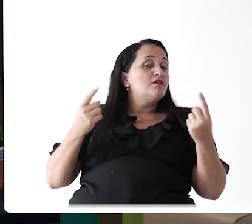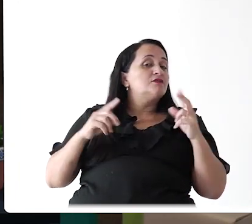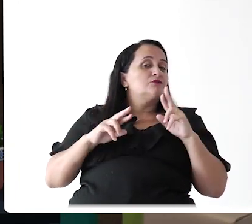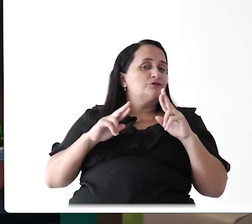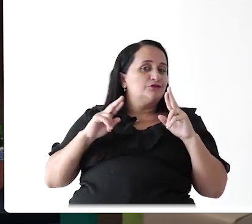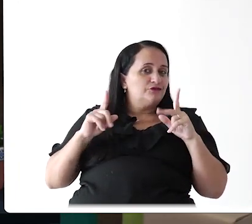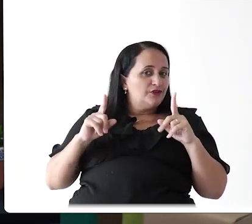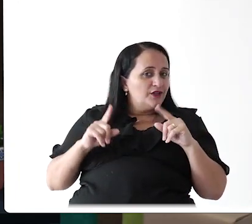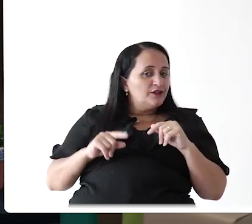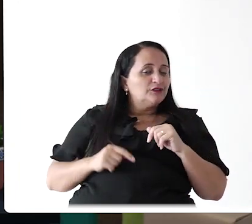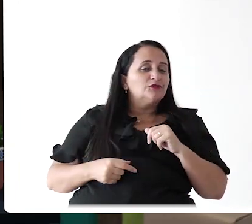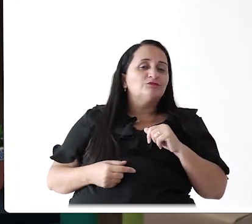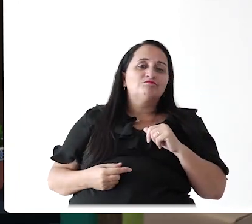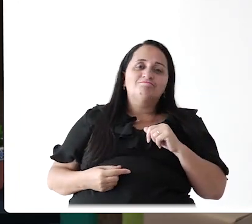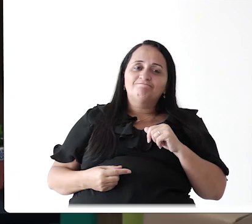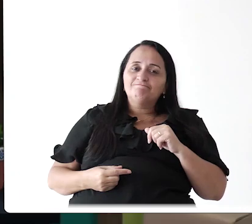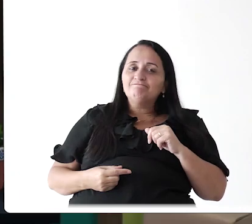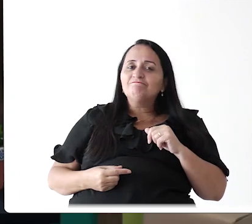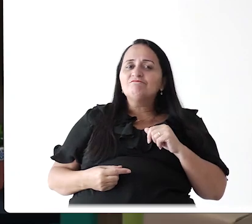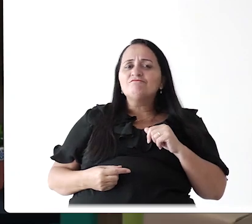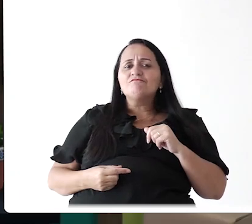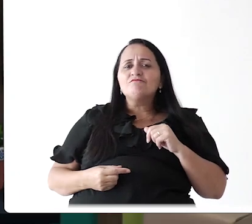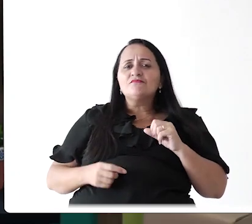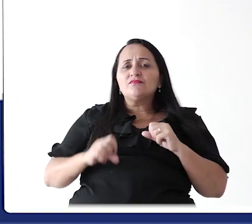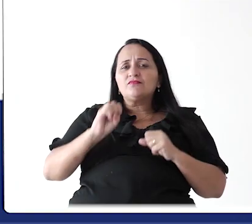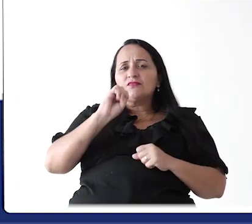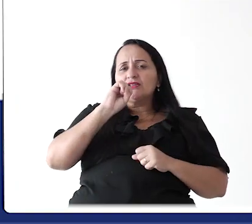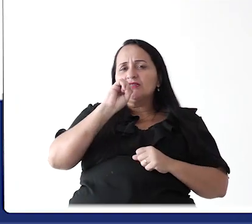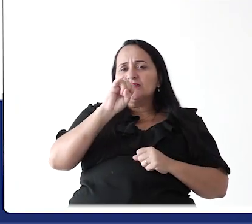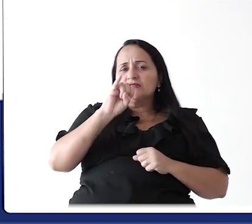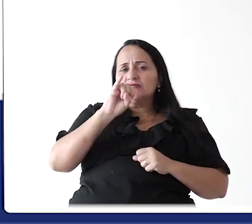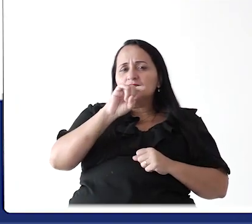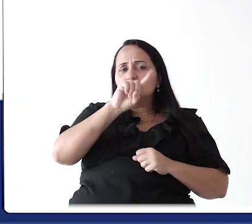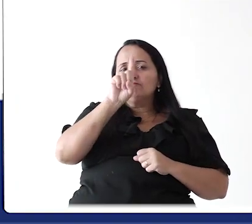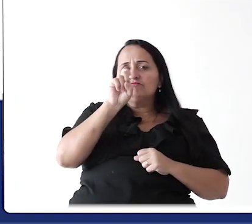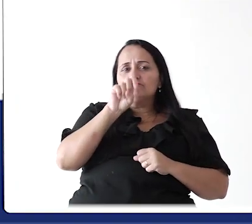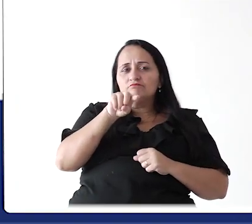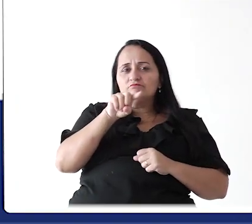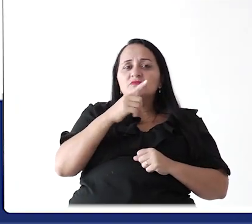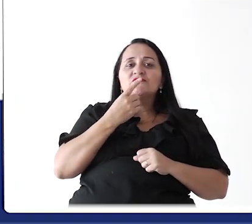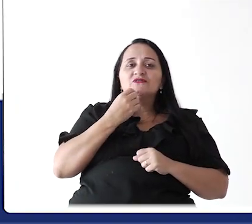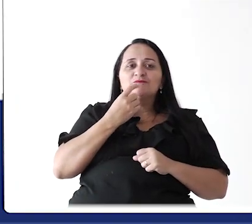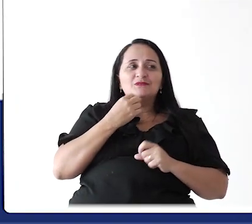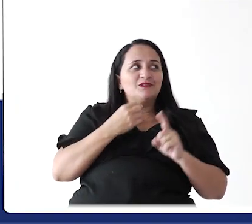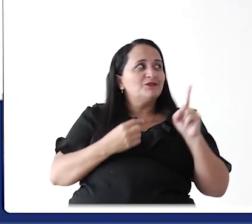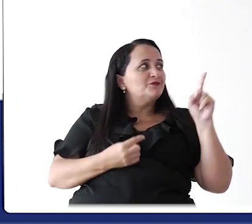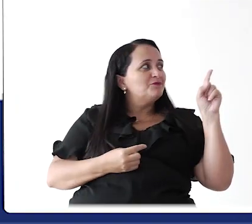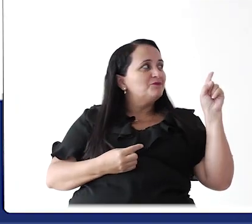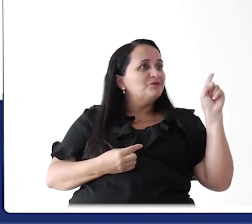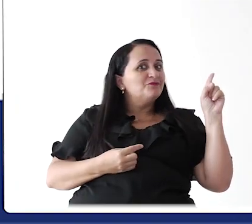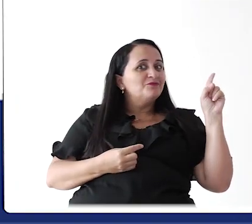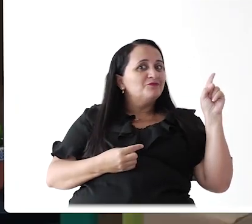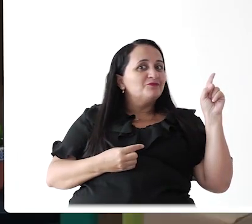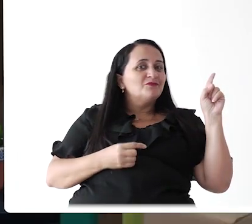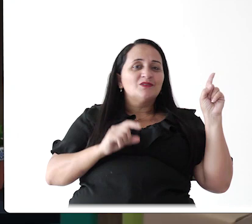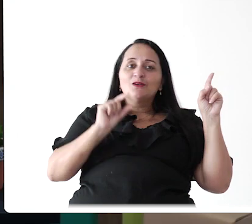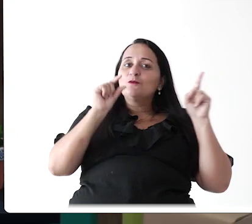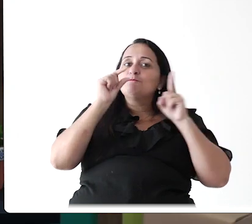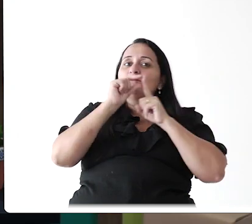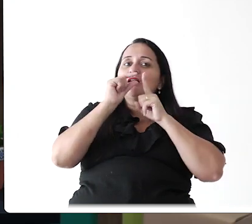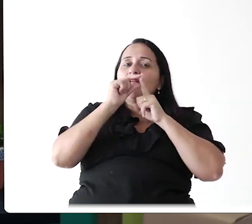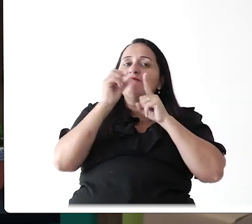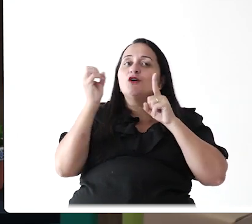diferença. Se a gente encaixar novas peças aqui, vamos sugerir? Nós